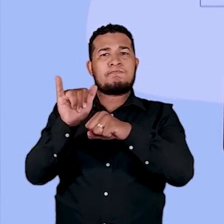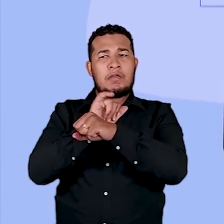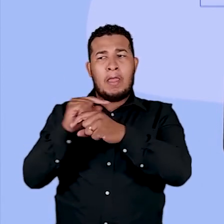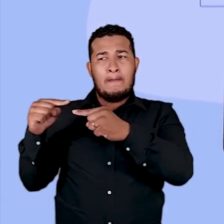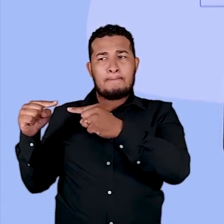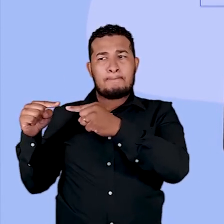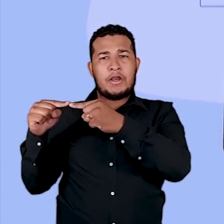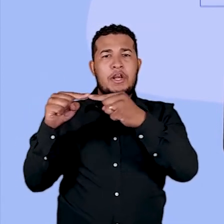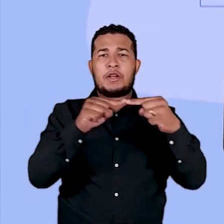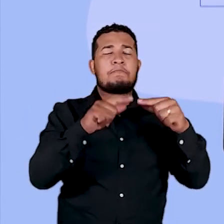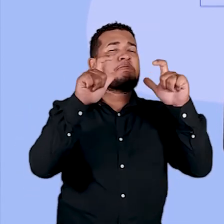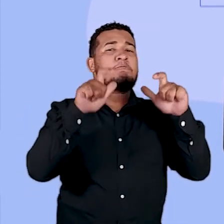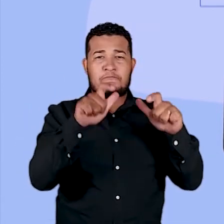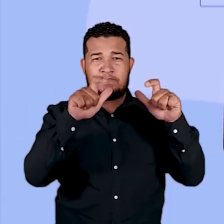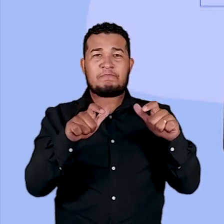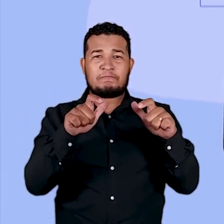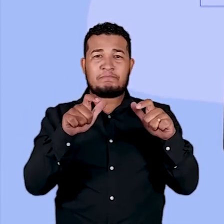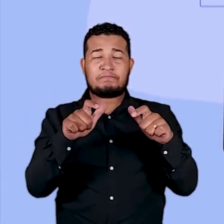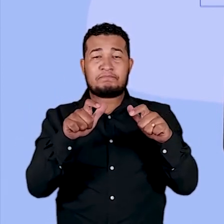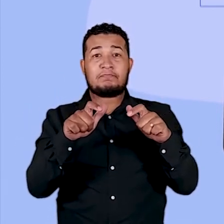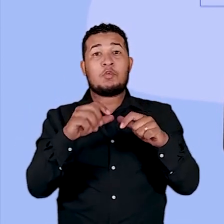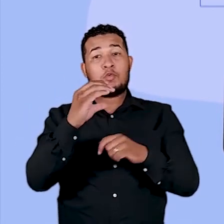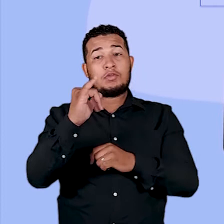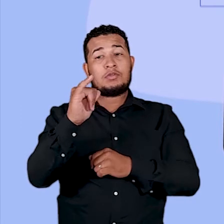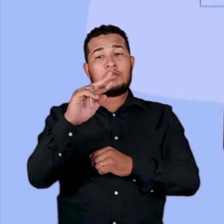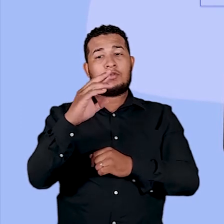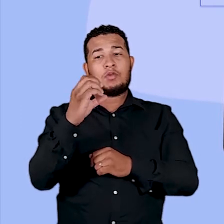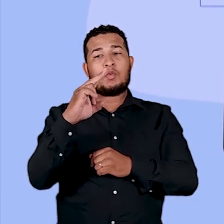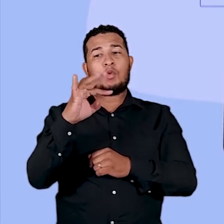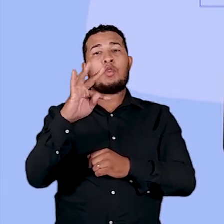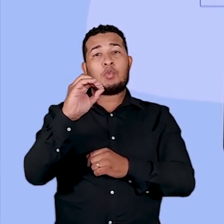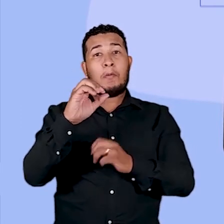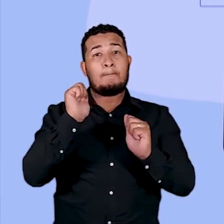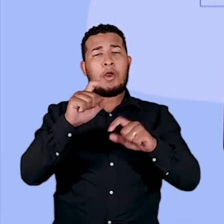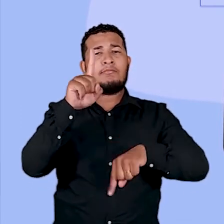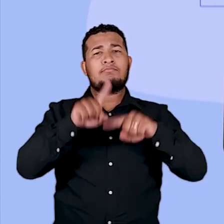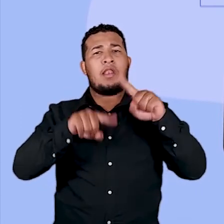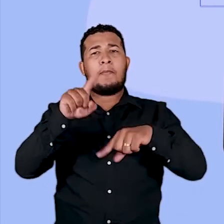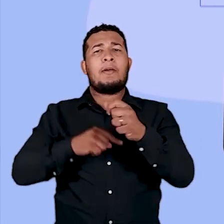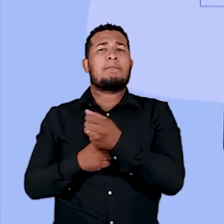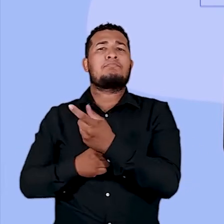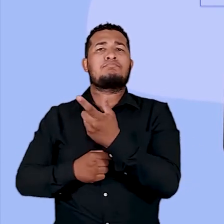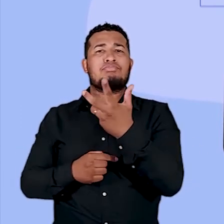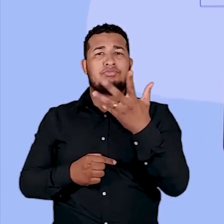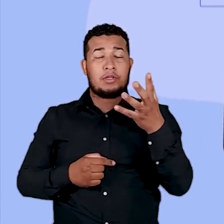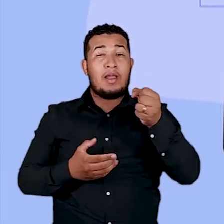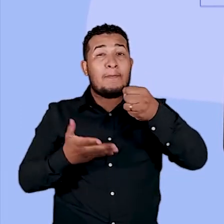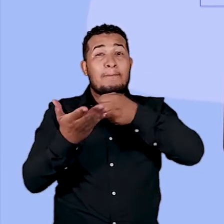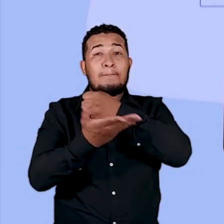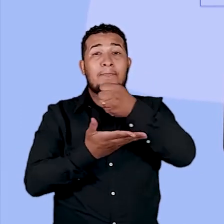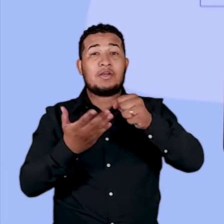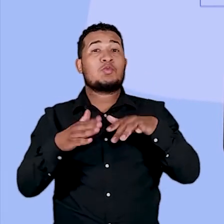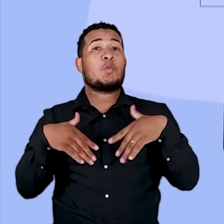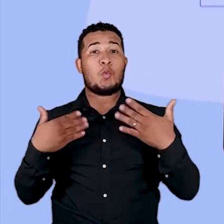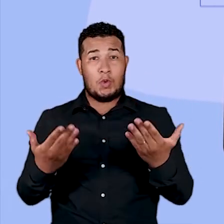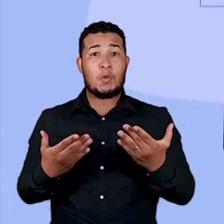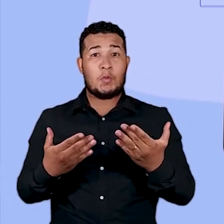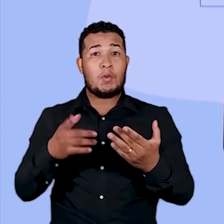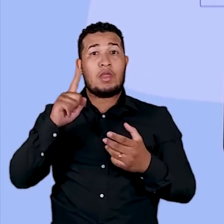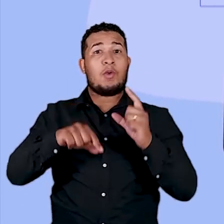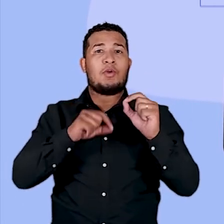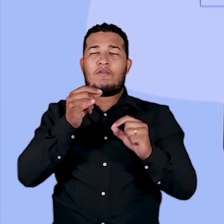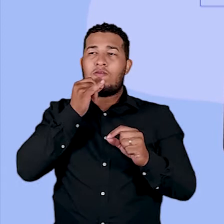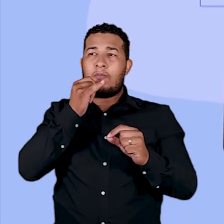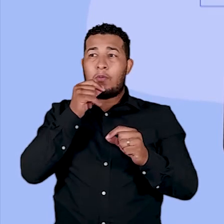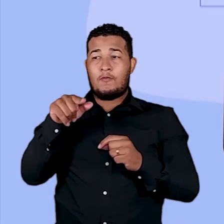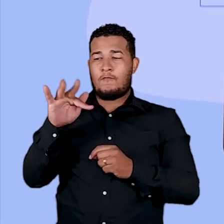podem fluir nesse meu circuito. Um circuito ele pode ser composto aí de vários elementos. Os elementos básicos de um circuito vão ser